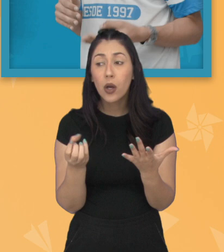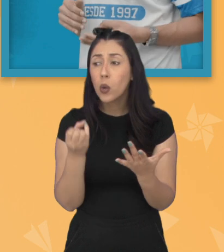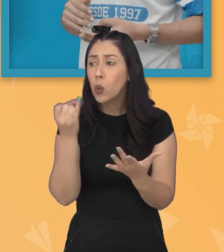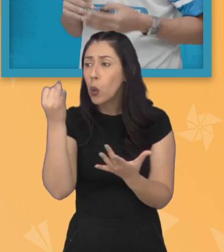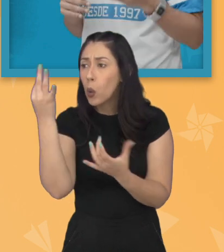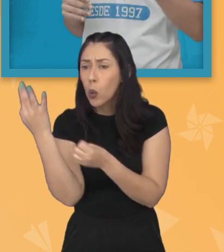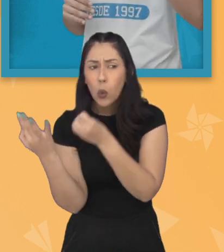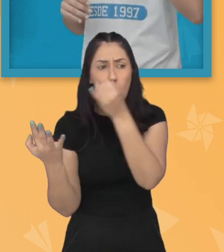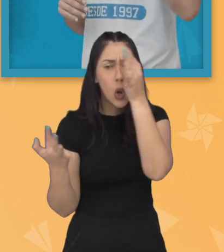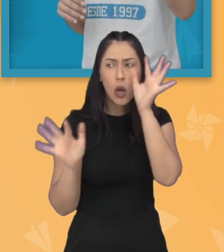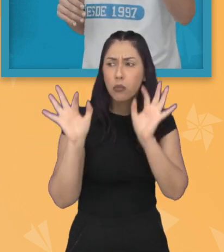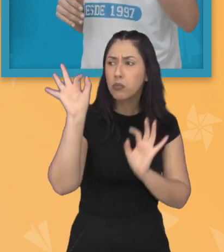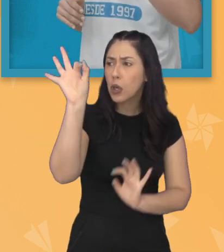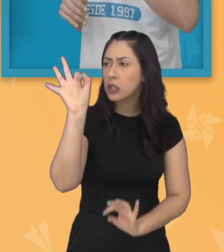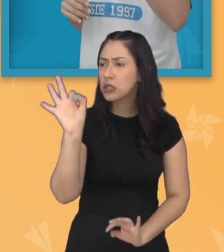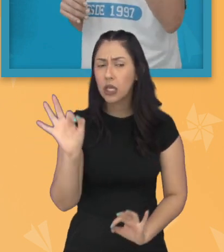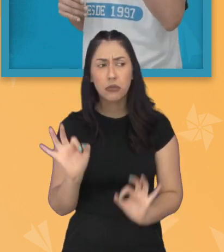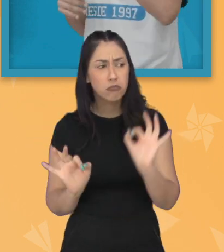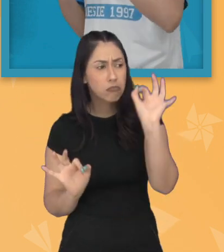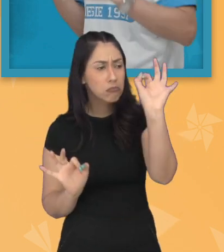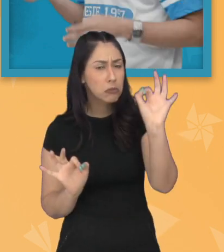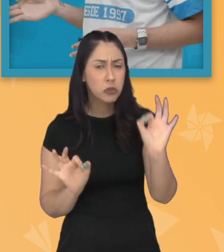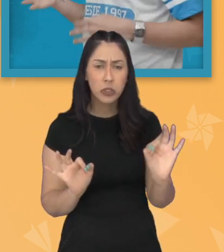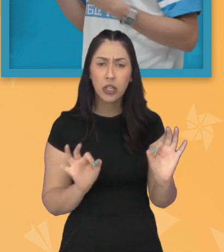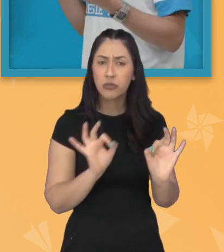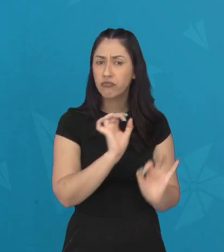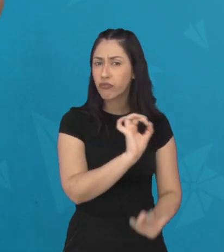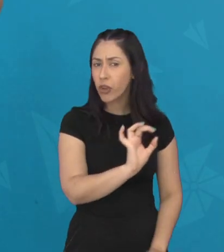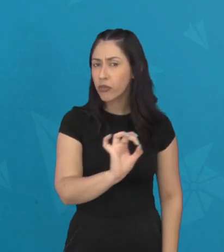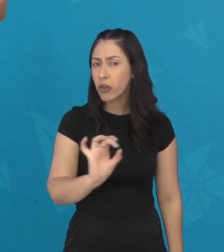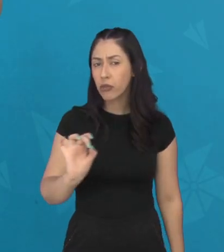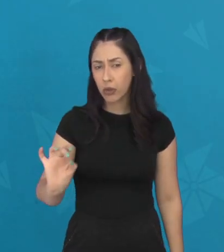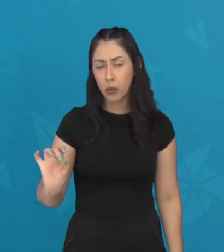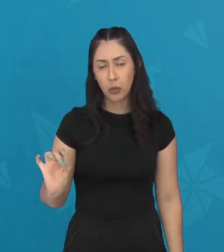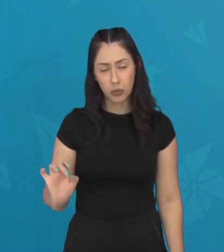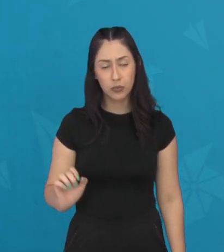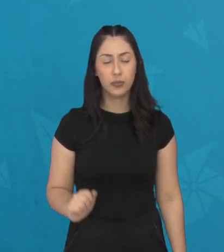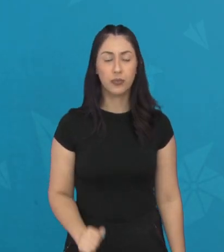das quantidades envolvidas de reagentes e produtos, né?